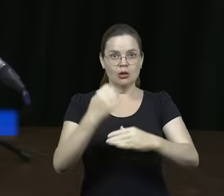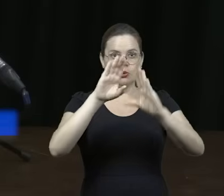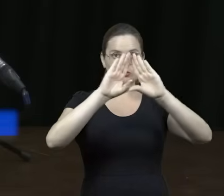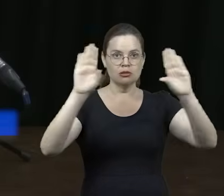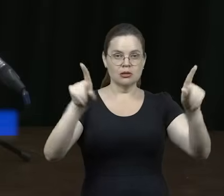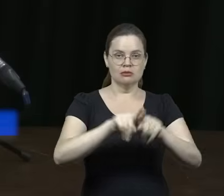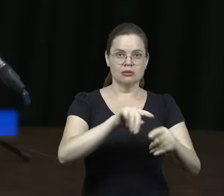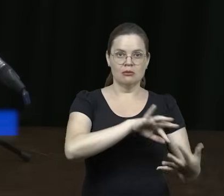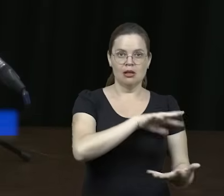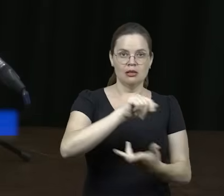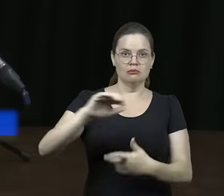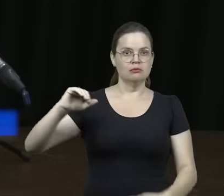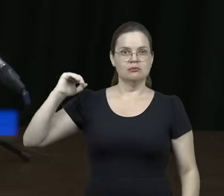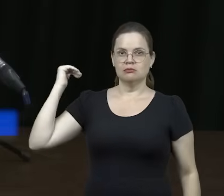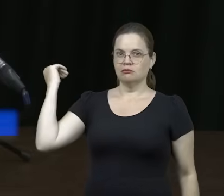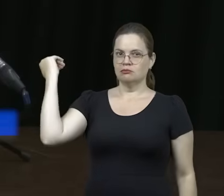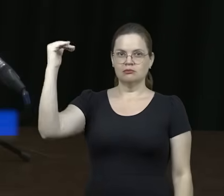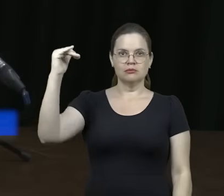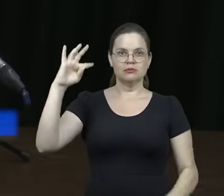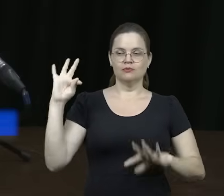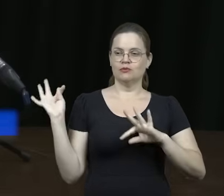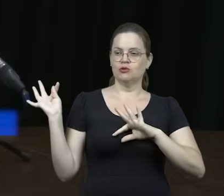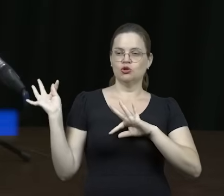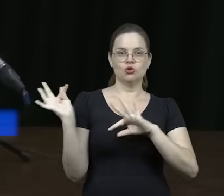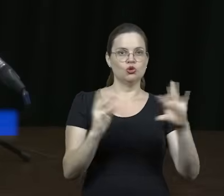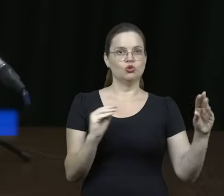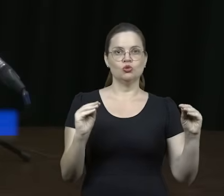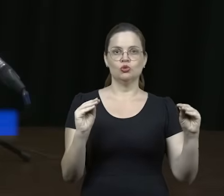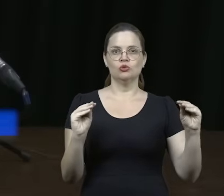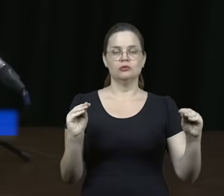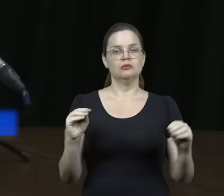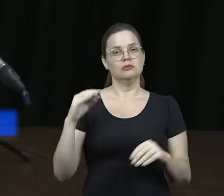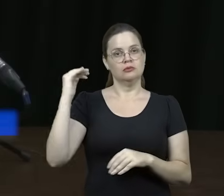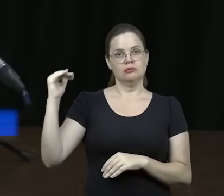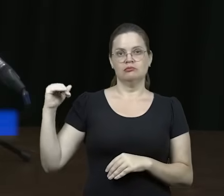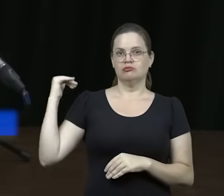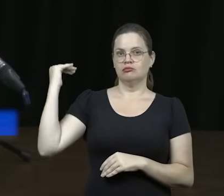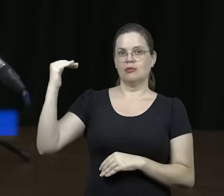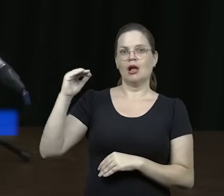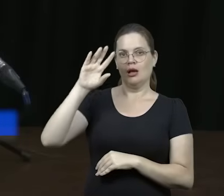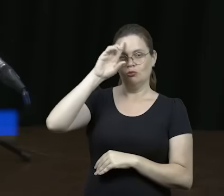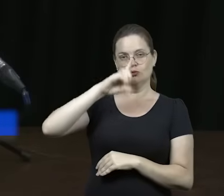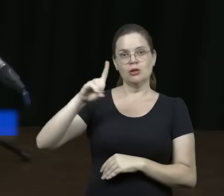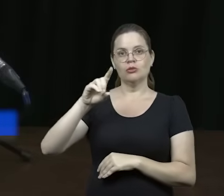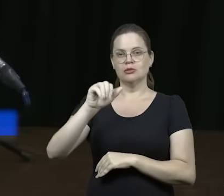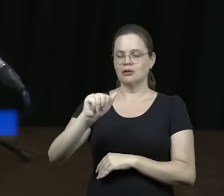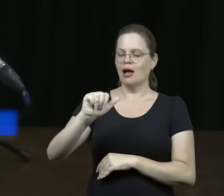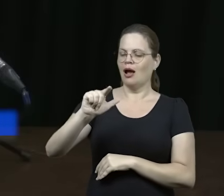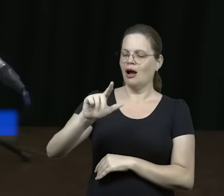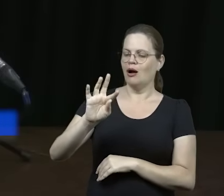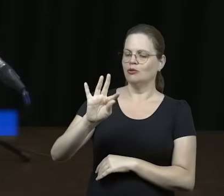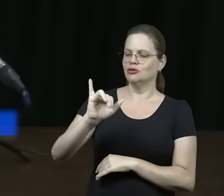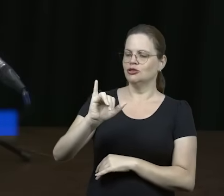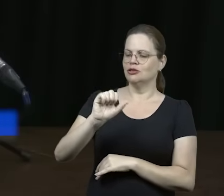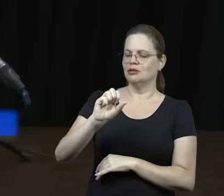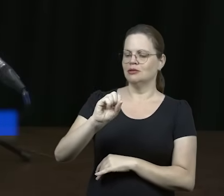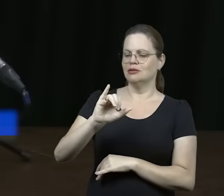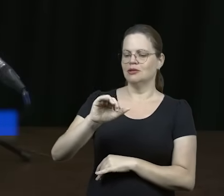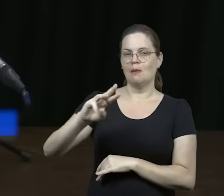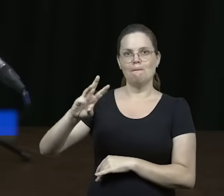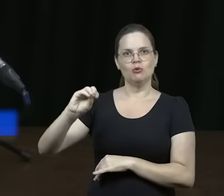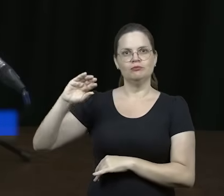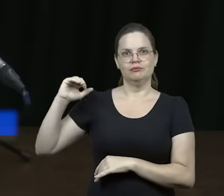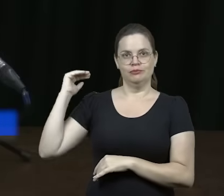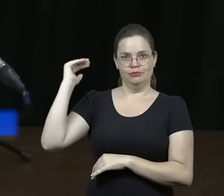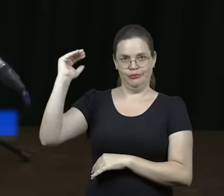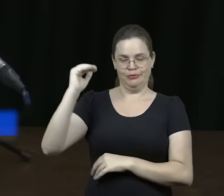aquele que é soberano sobre toda a terra. Ele é o Deus Altíssimo. E ele é chamado também